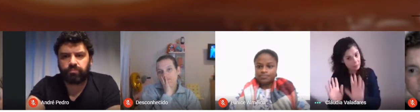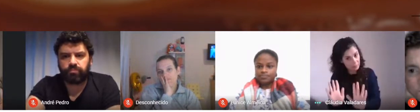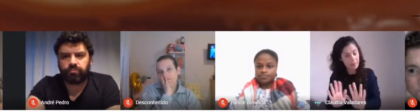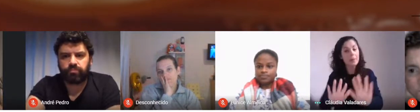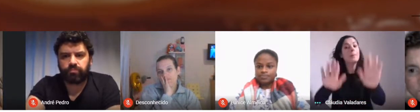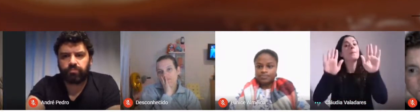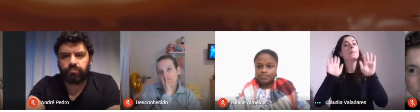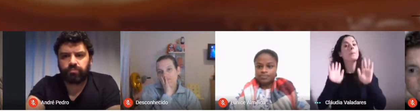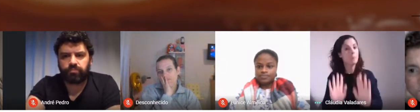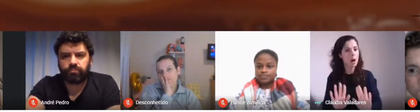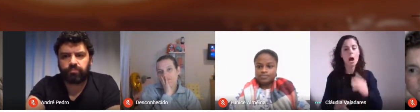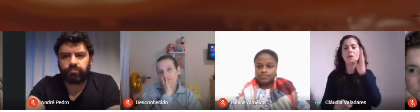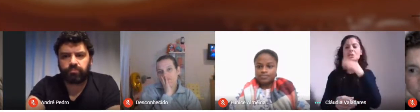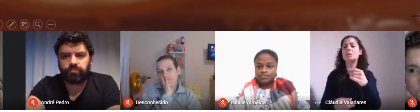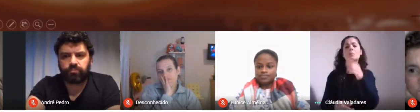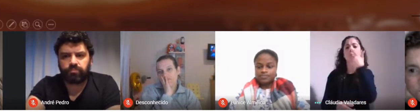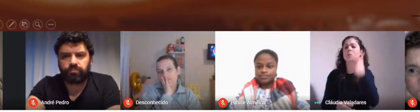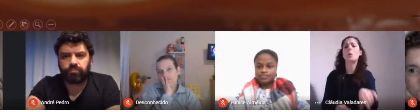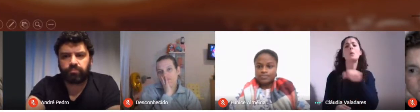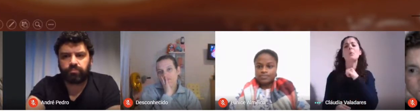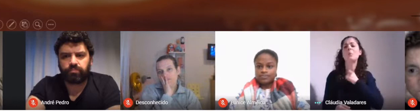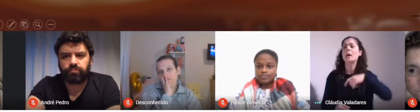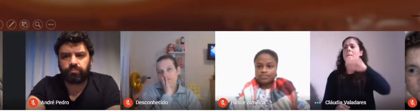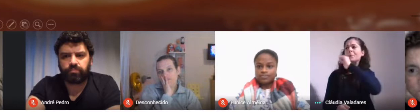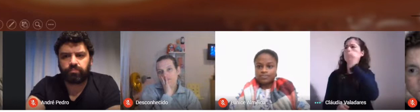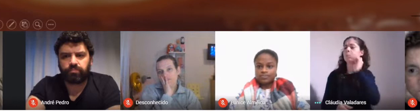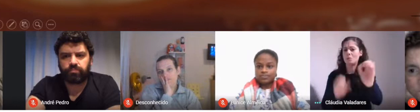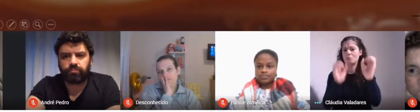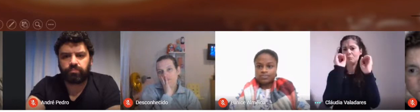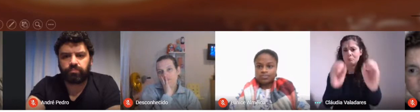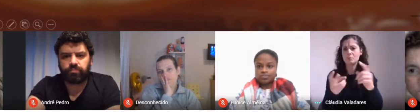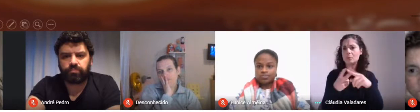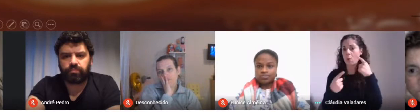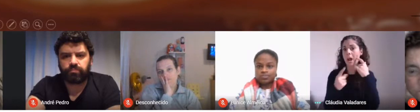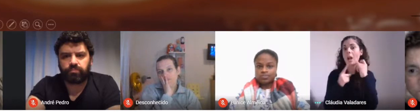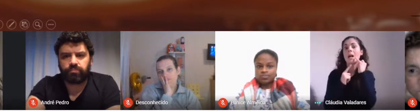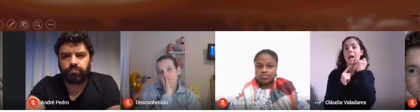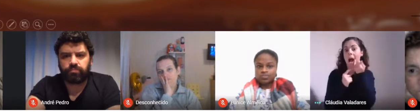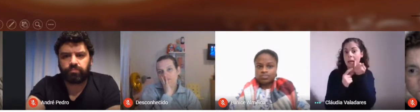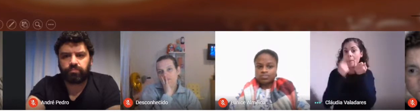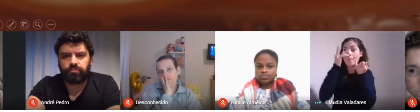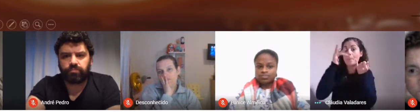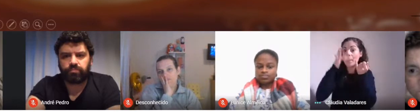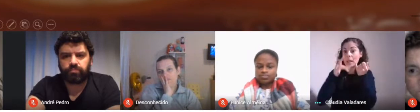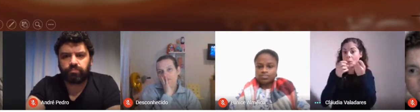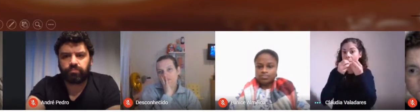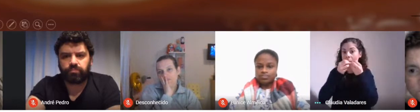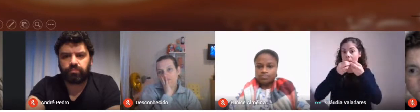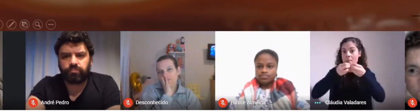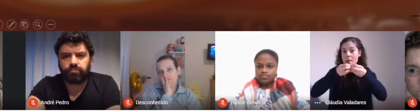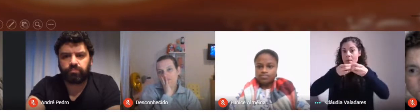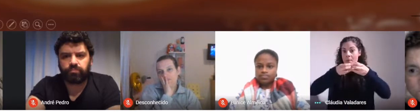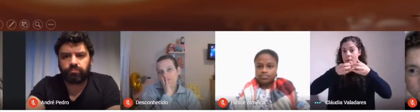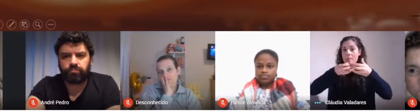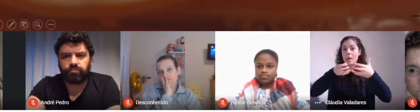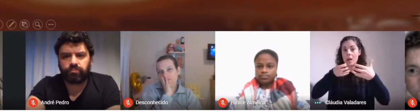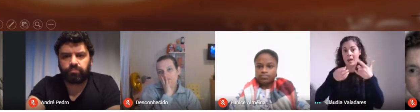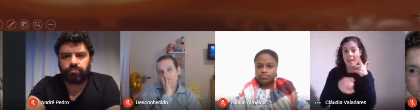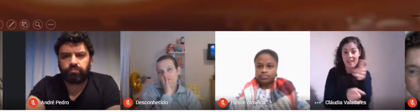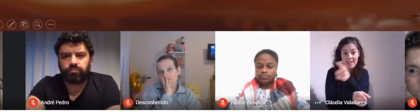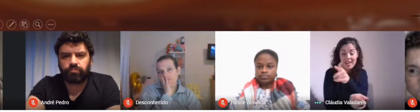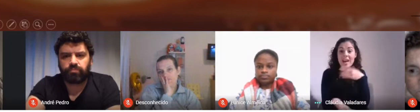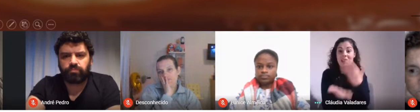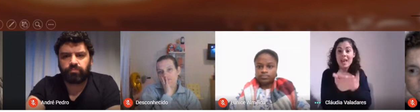Mas quando ela não é tratada, ela vai continuar a evoluir e vai chegar a este estado onde já está na